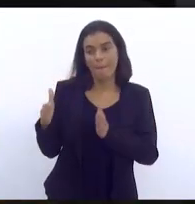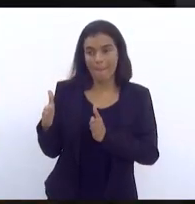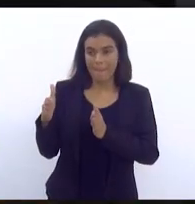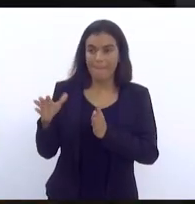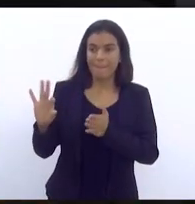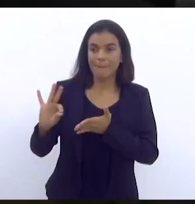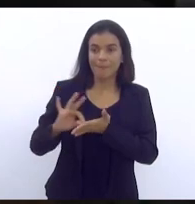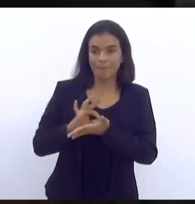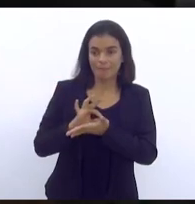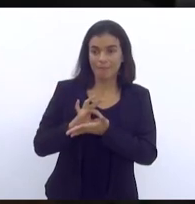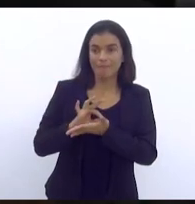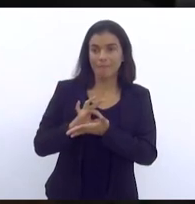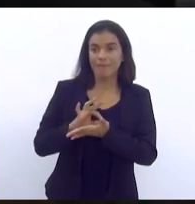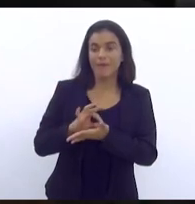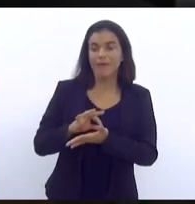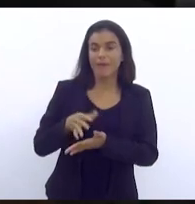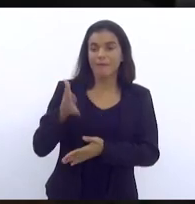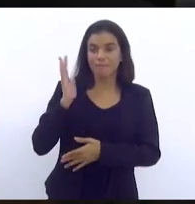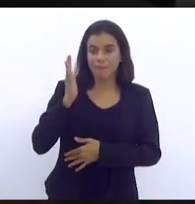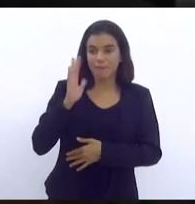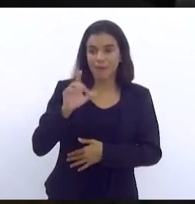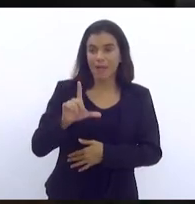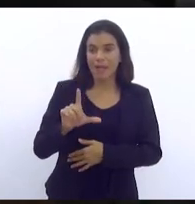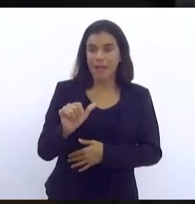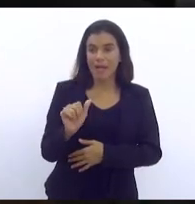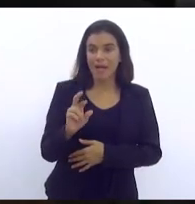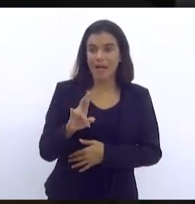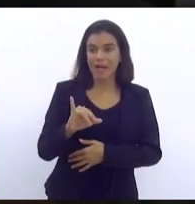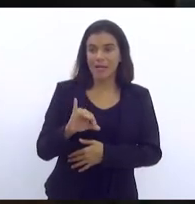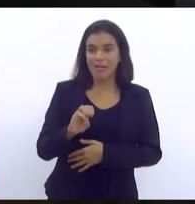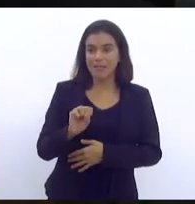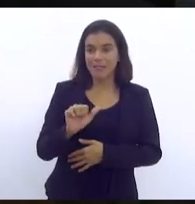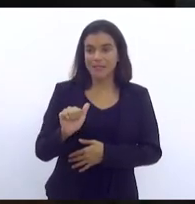2 minutos também é Larissa do